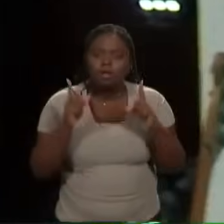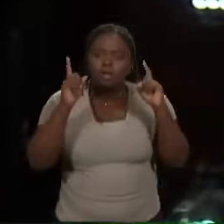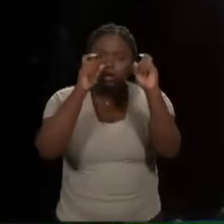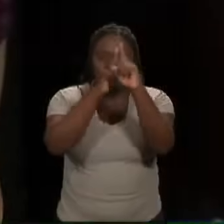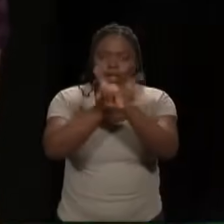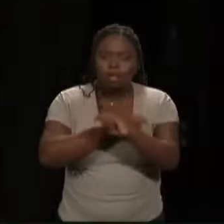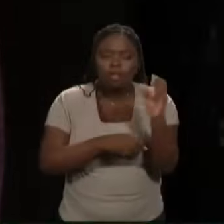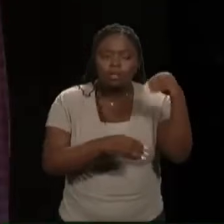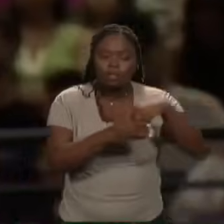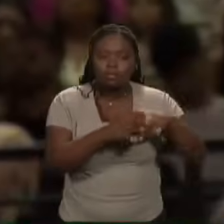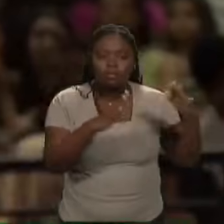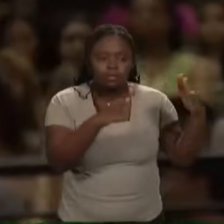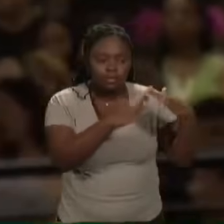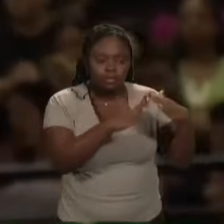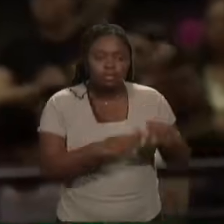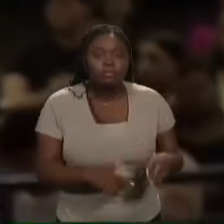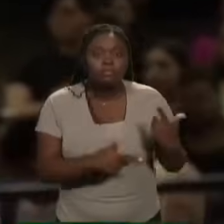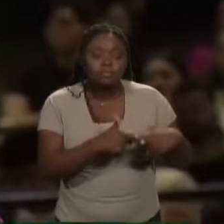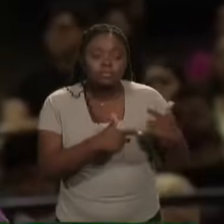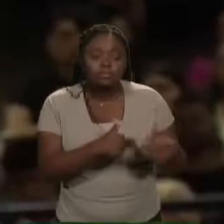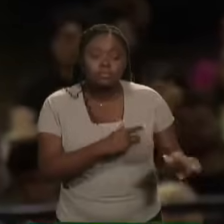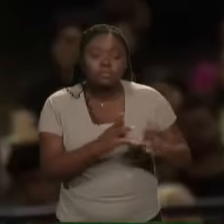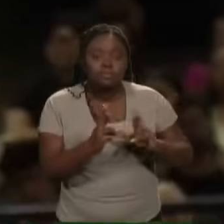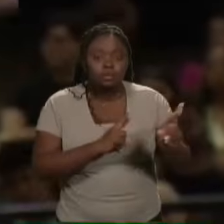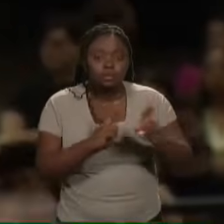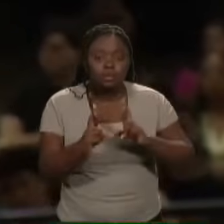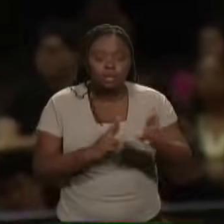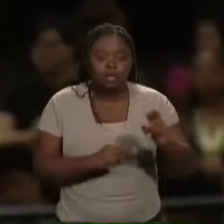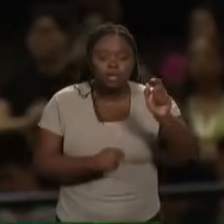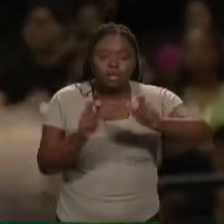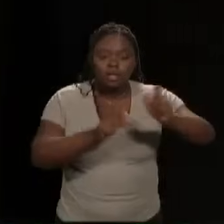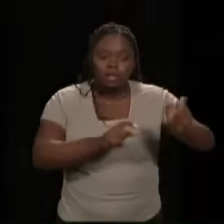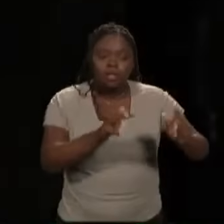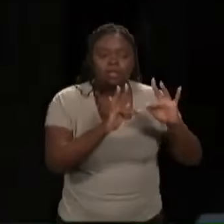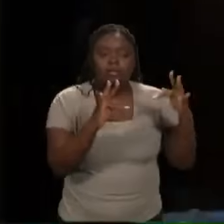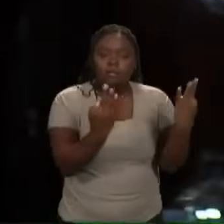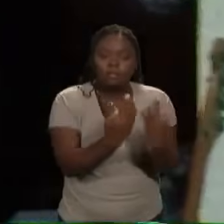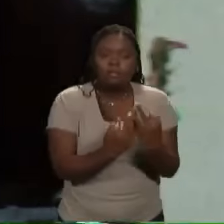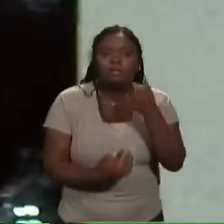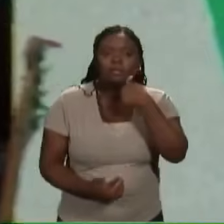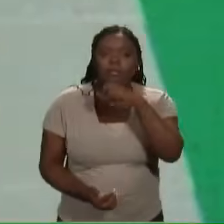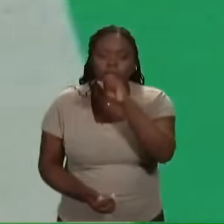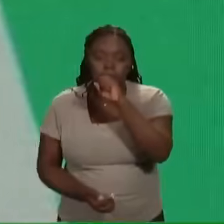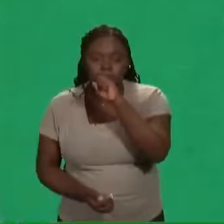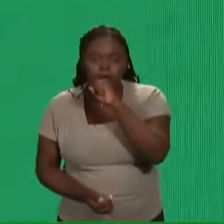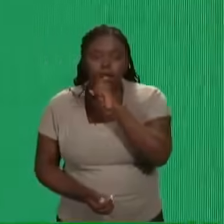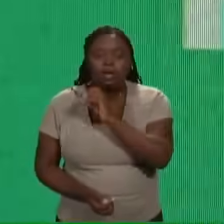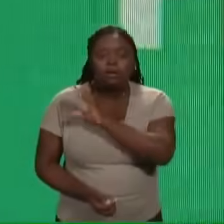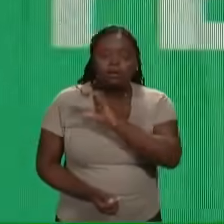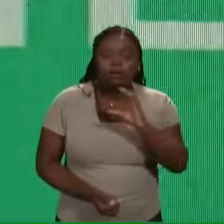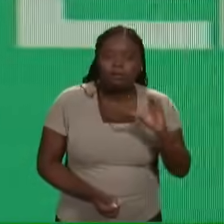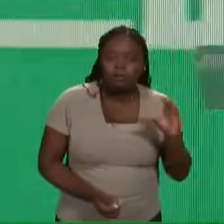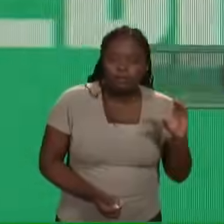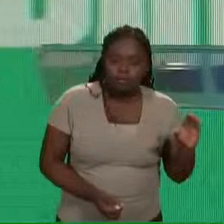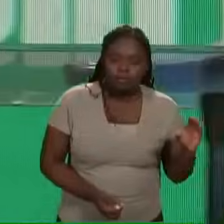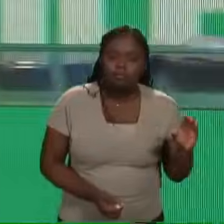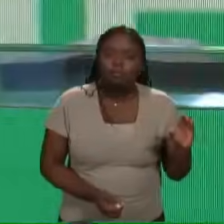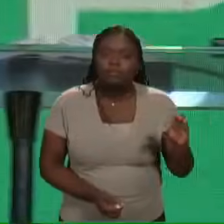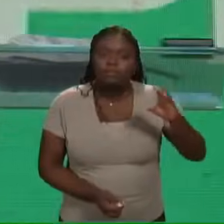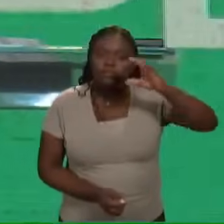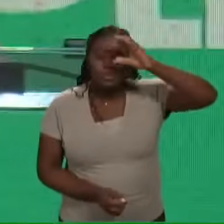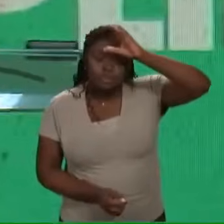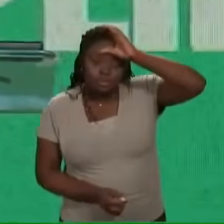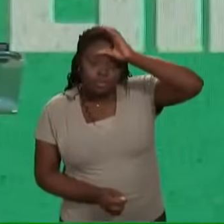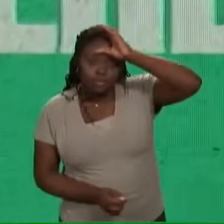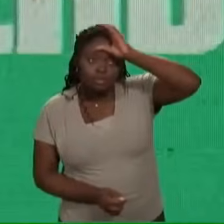da nossa casa. Problemas de relacionamento com parente, com mãe, com cunhado, com